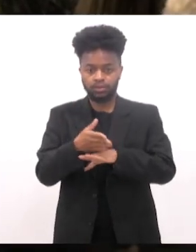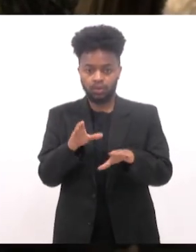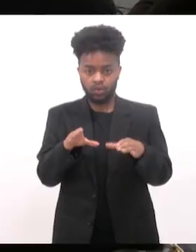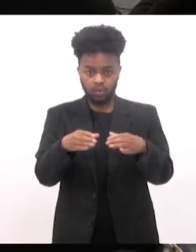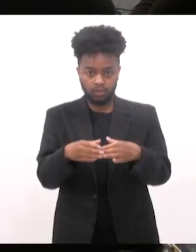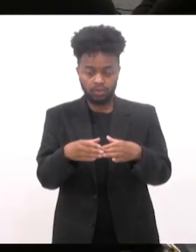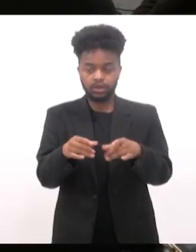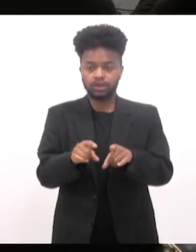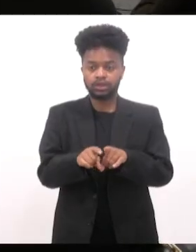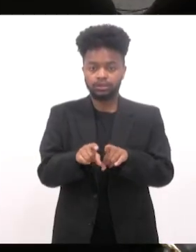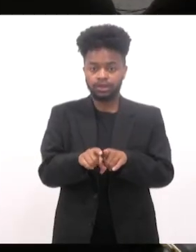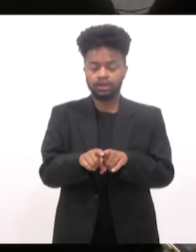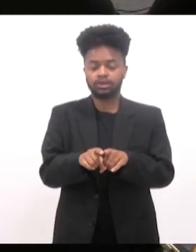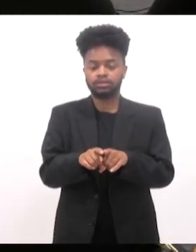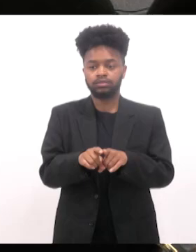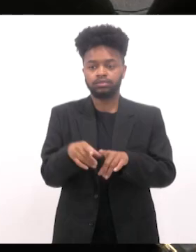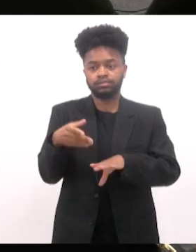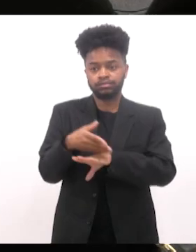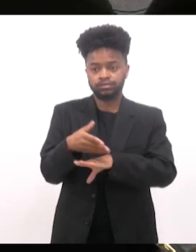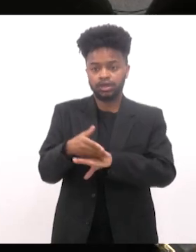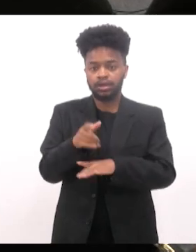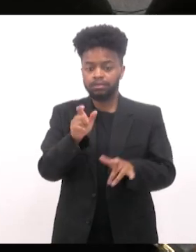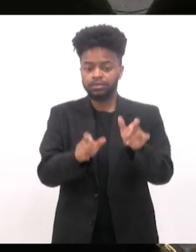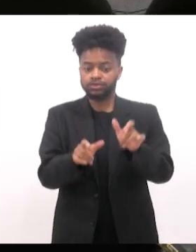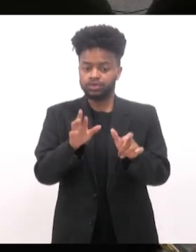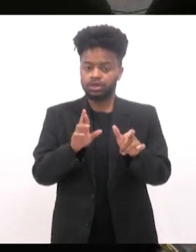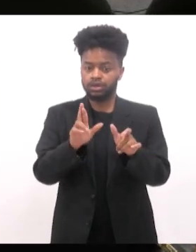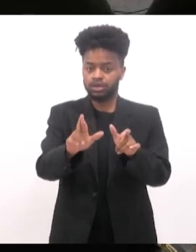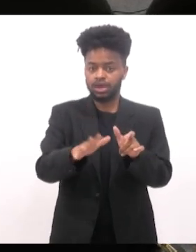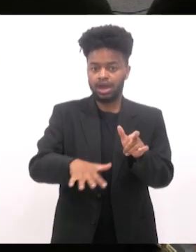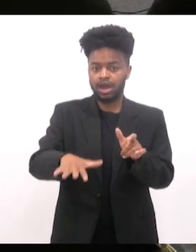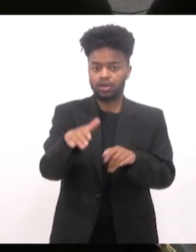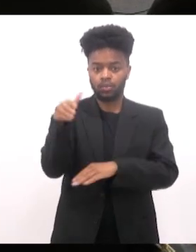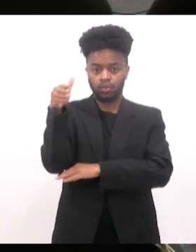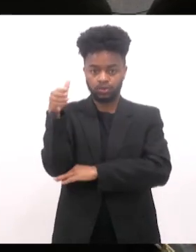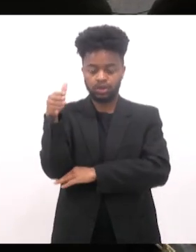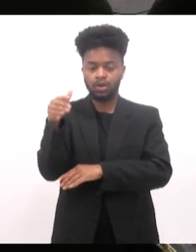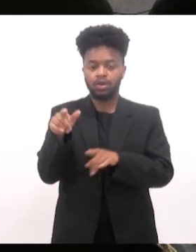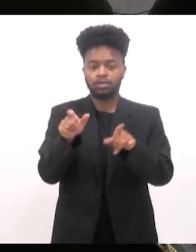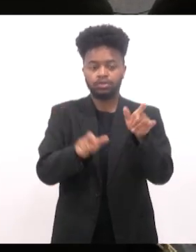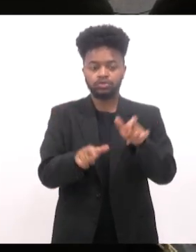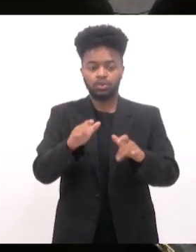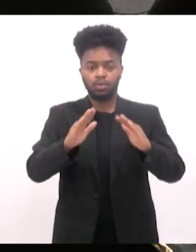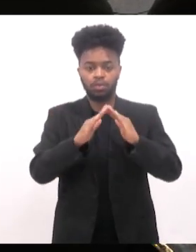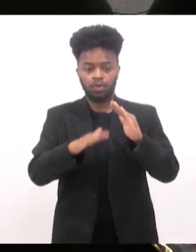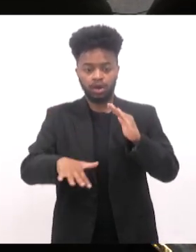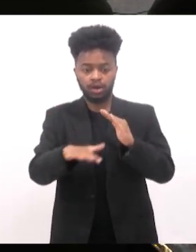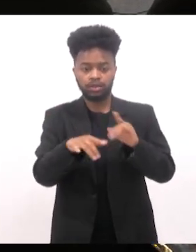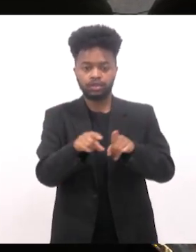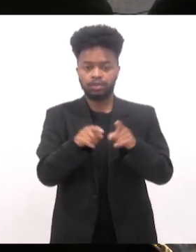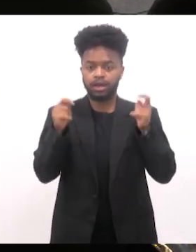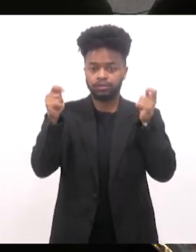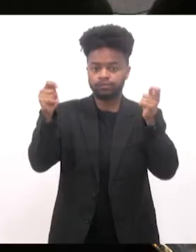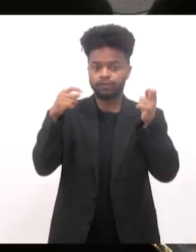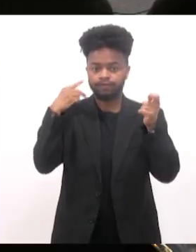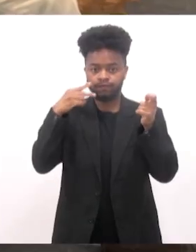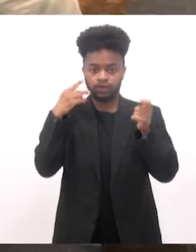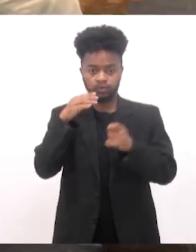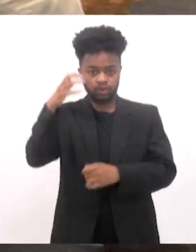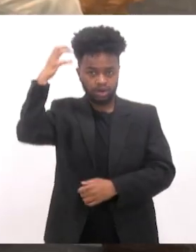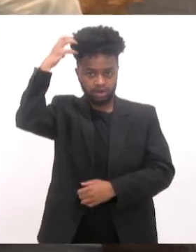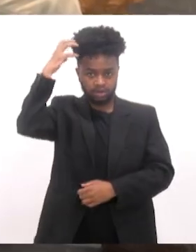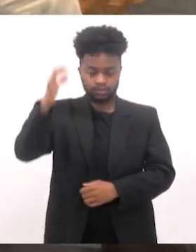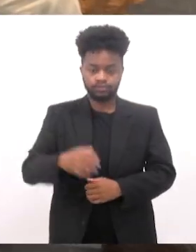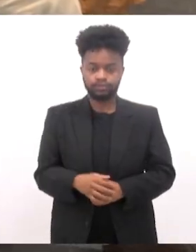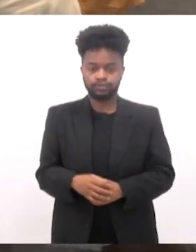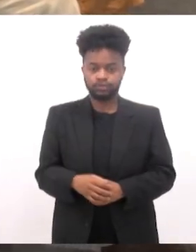comissão, participaram do encontro representantes do setor hoteleiro, moradores, ativistas e vereadores de Angra. A